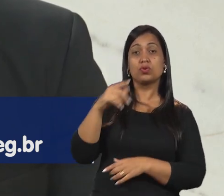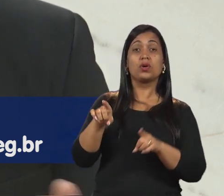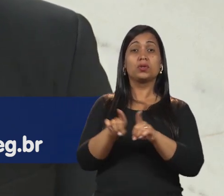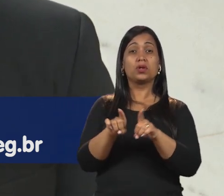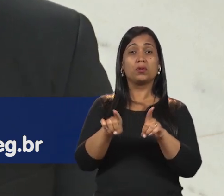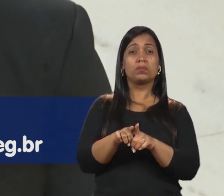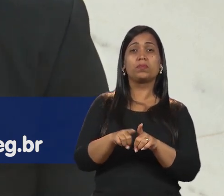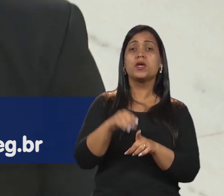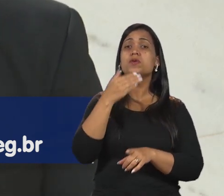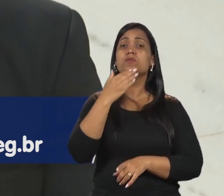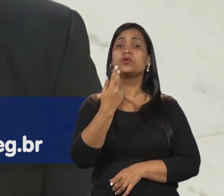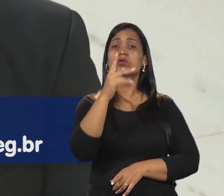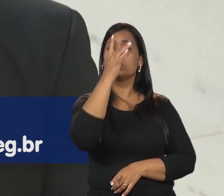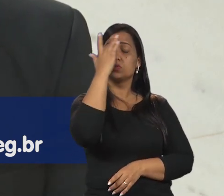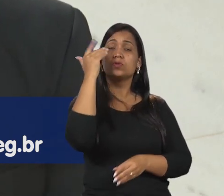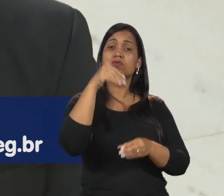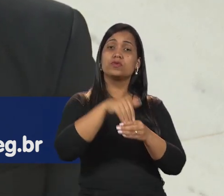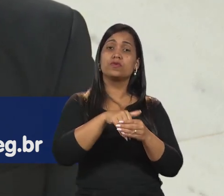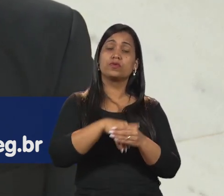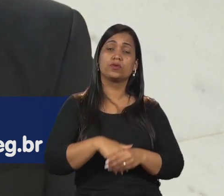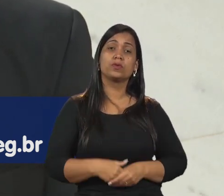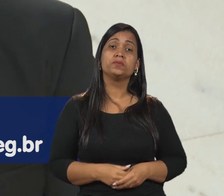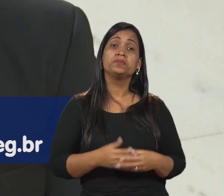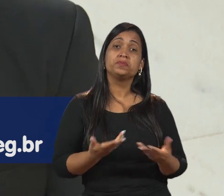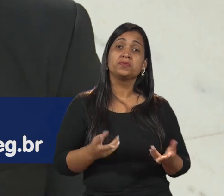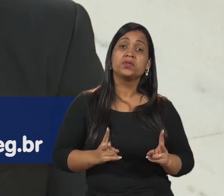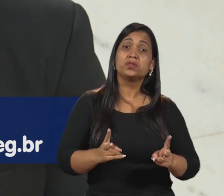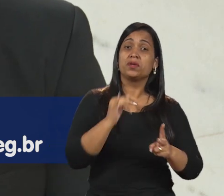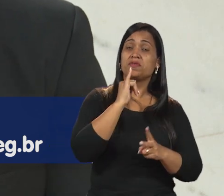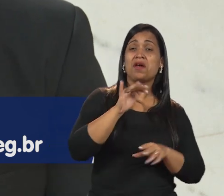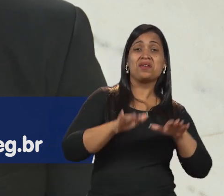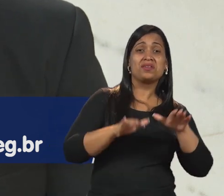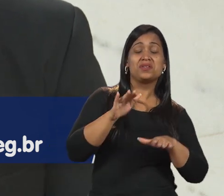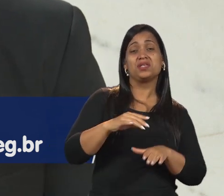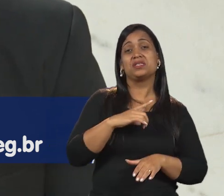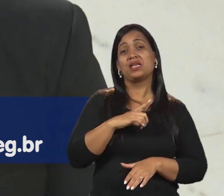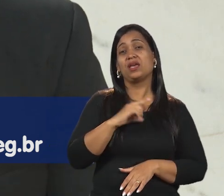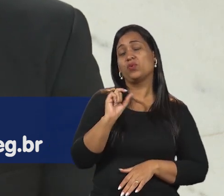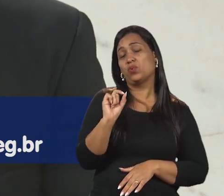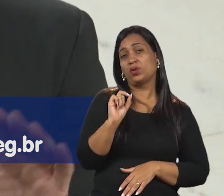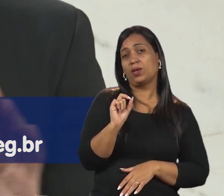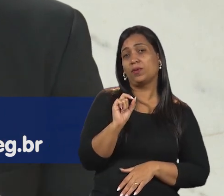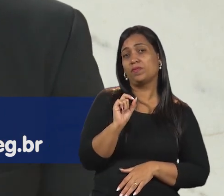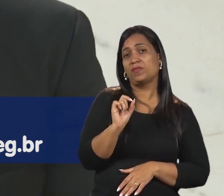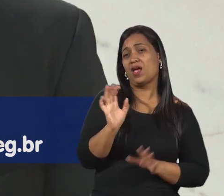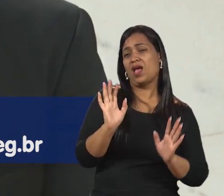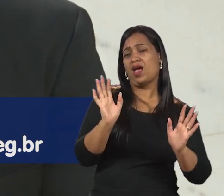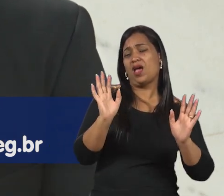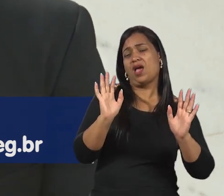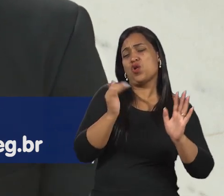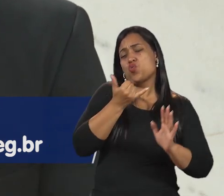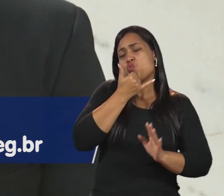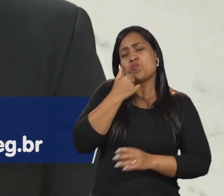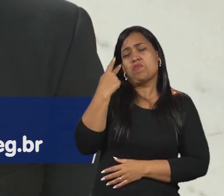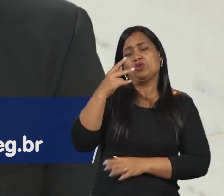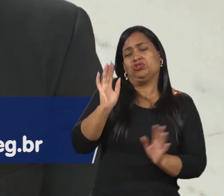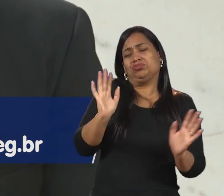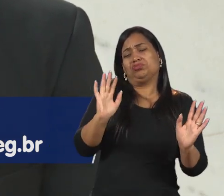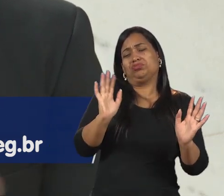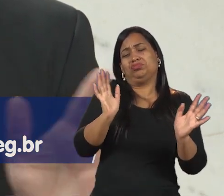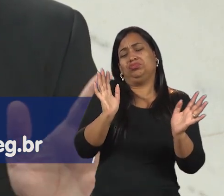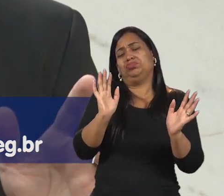também cobrar os seus políticos. E eu sempre falo, né, às vezes a gente tem a visão de que eu não vou me envolver na política